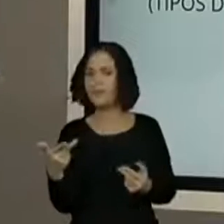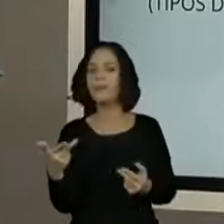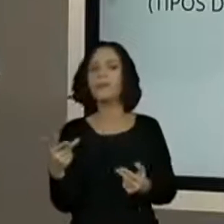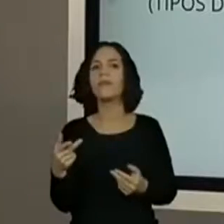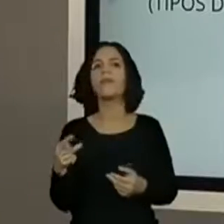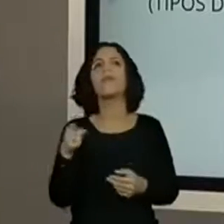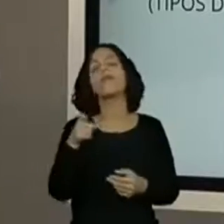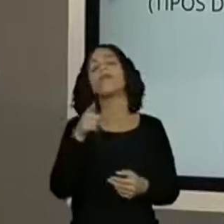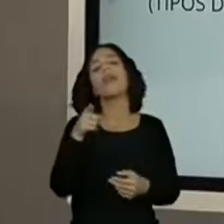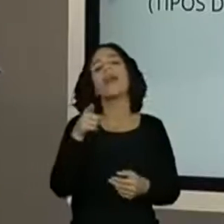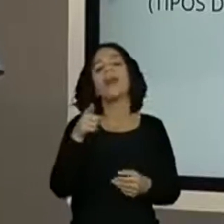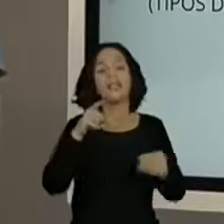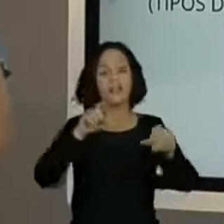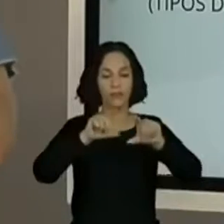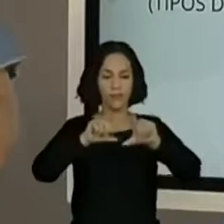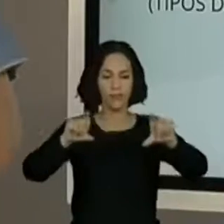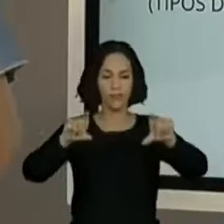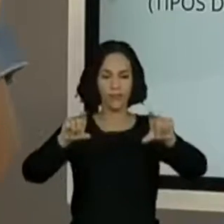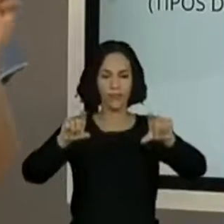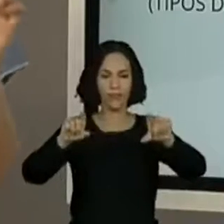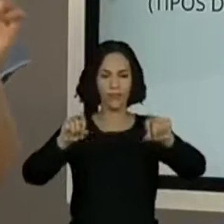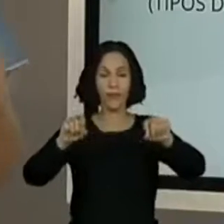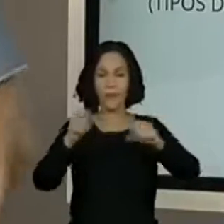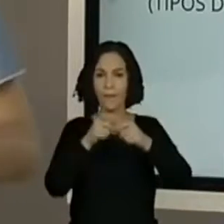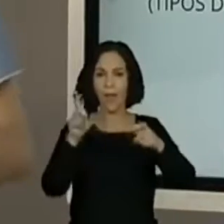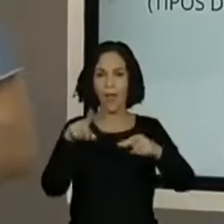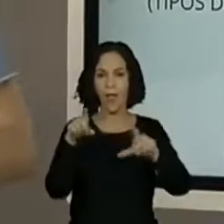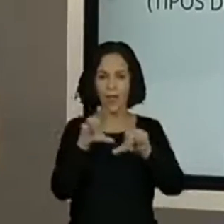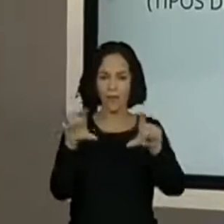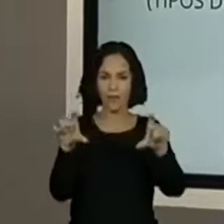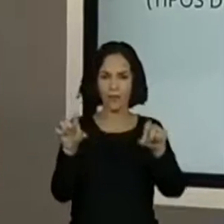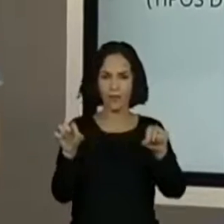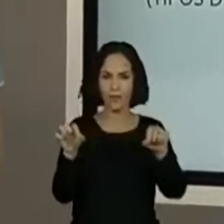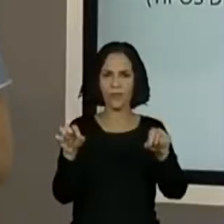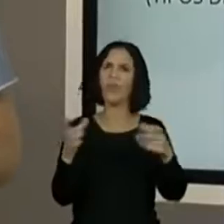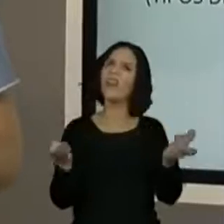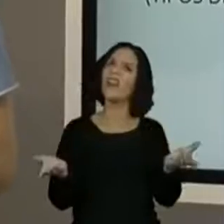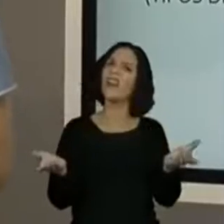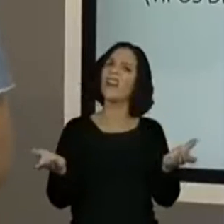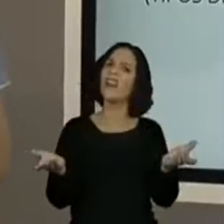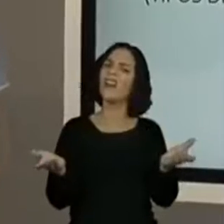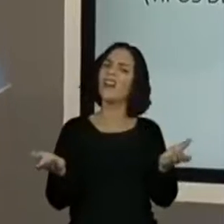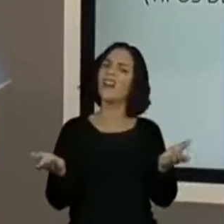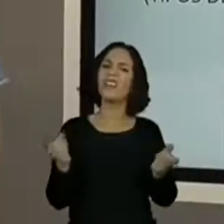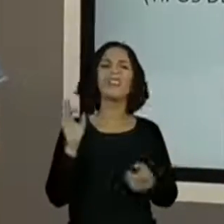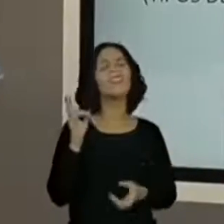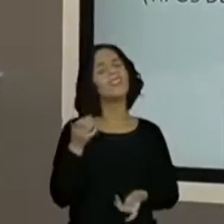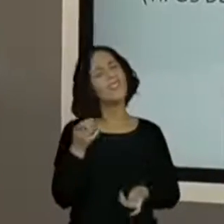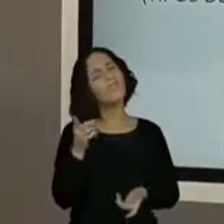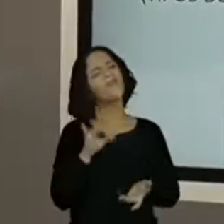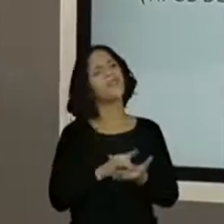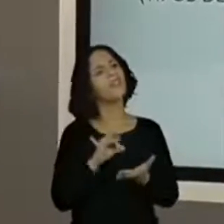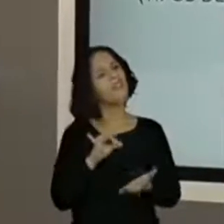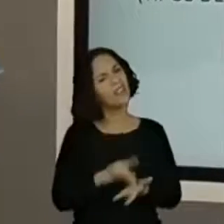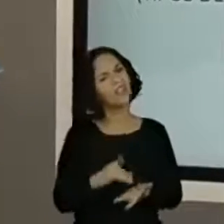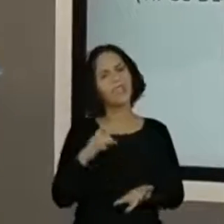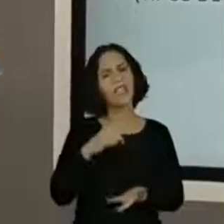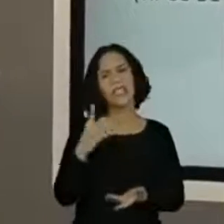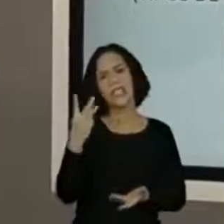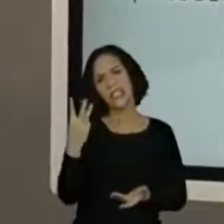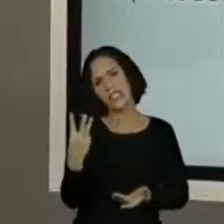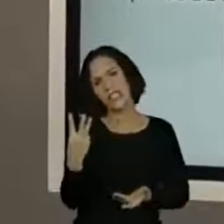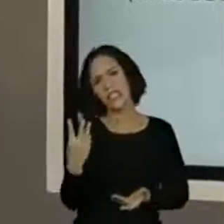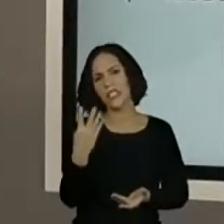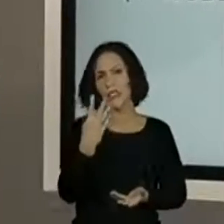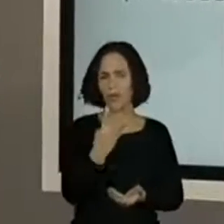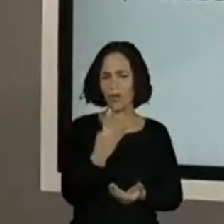sempre, normalmente, no jornal, elas vêm na horizontal. Mas vocês estão falando assim, professora Kelly, realmente, tem de